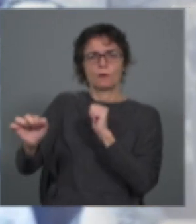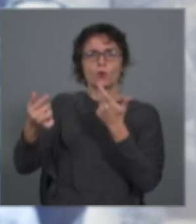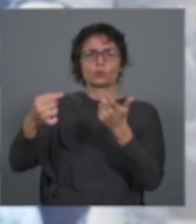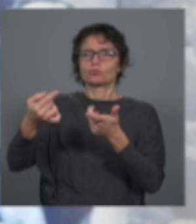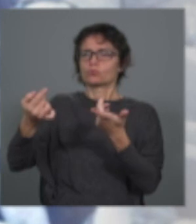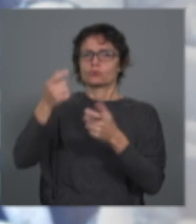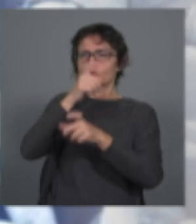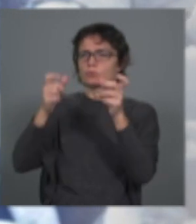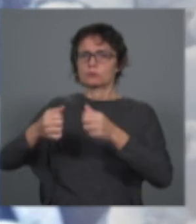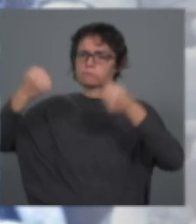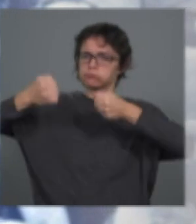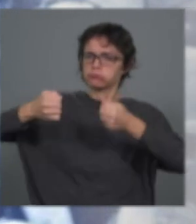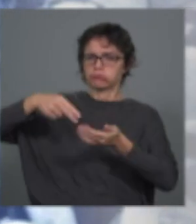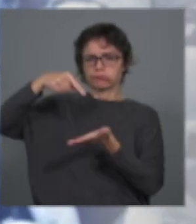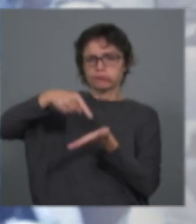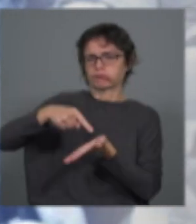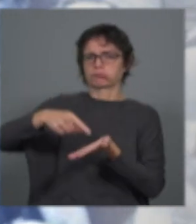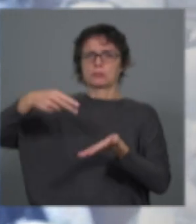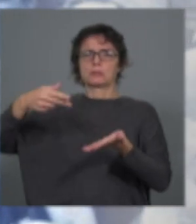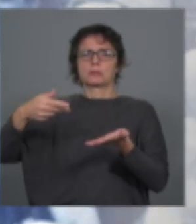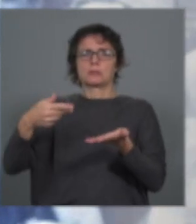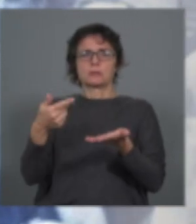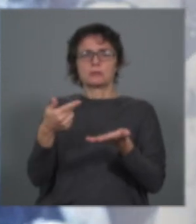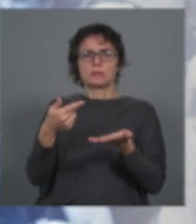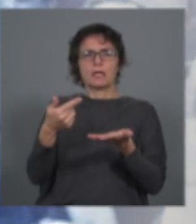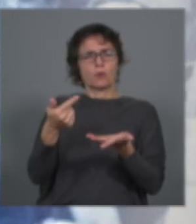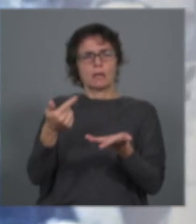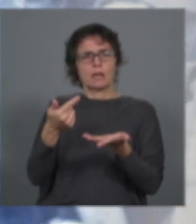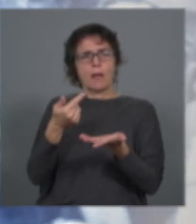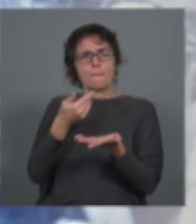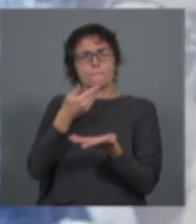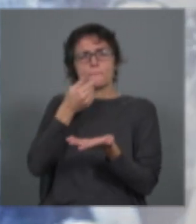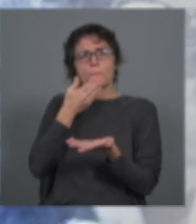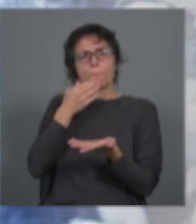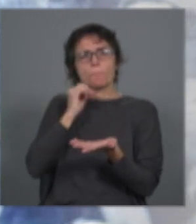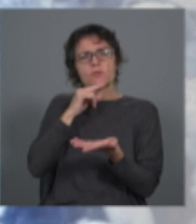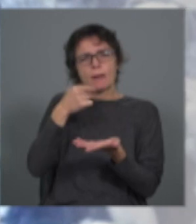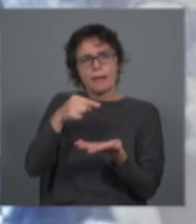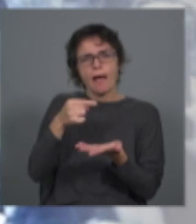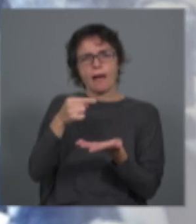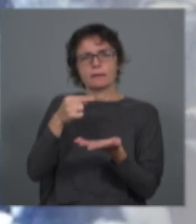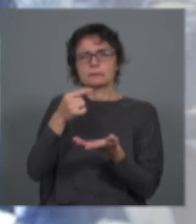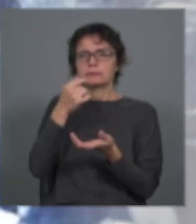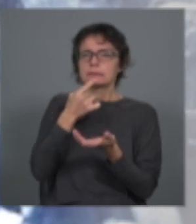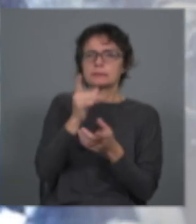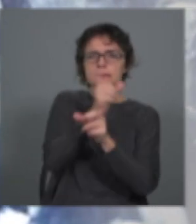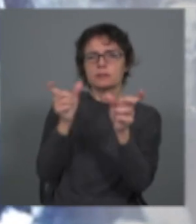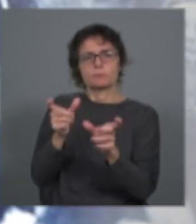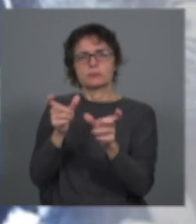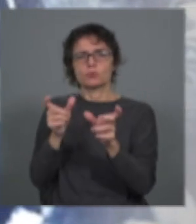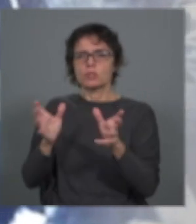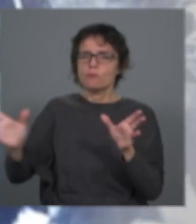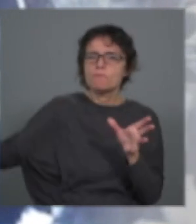constantemente a que de facto em conjunto lutemos contra esta pandemia, como é que se conjuga